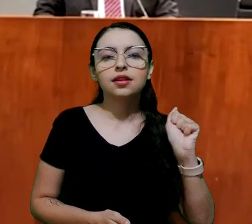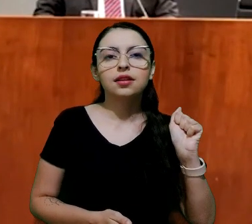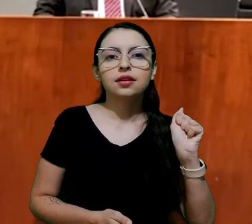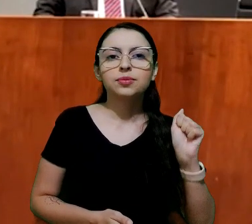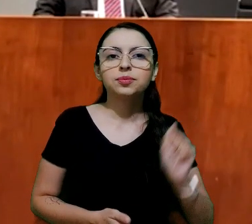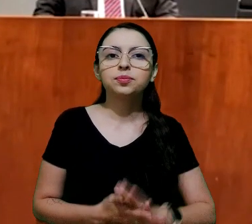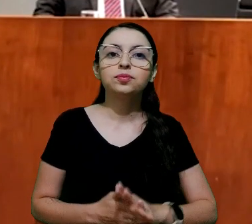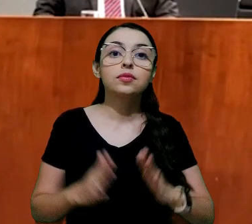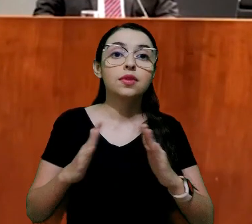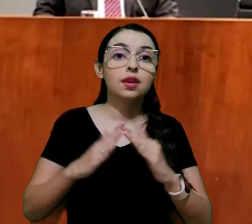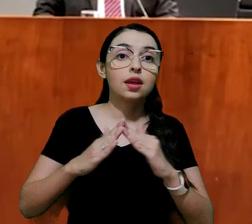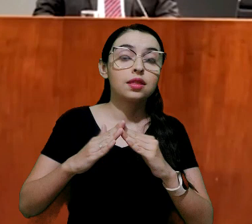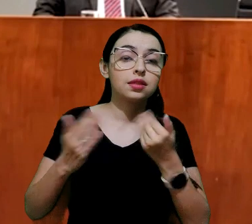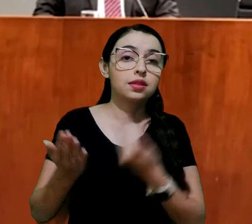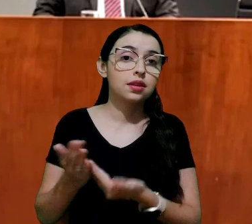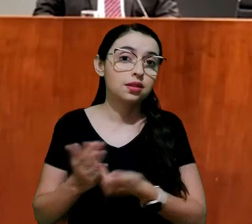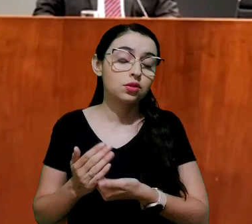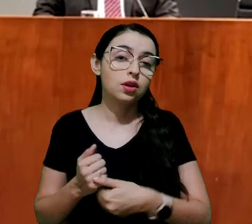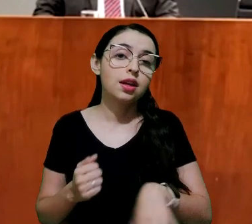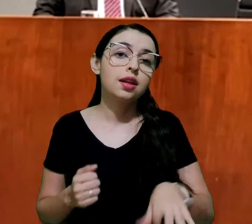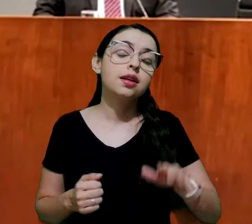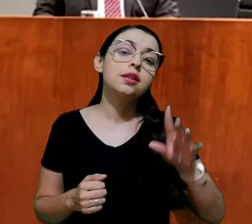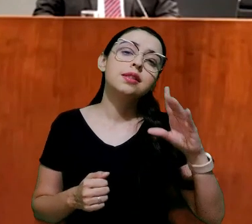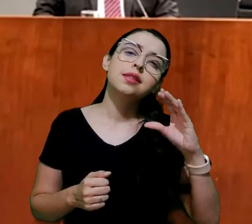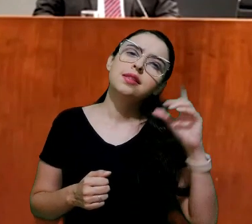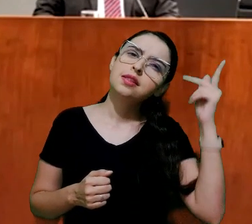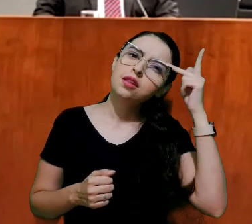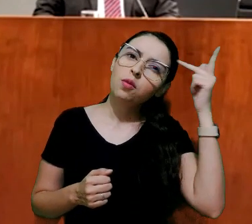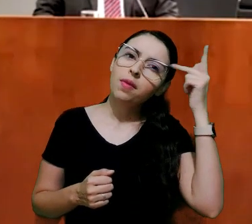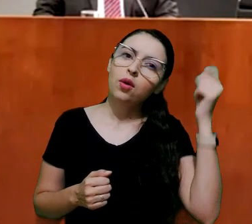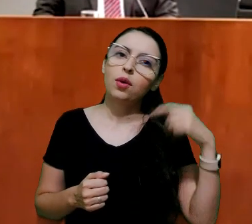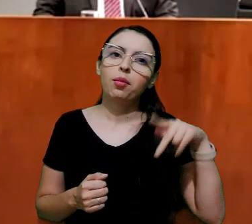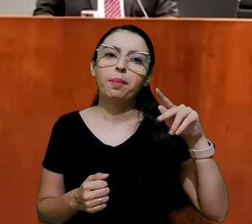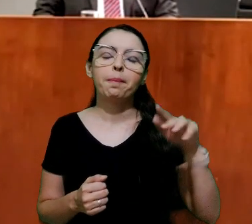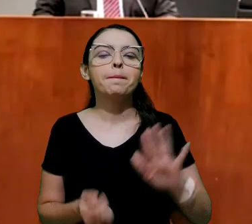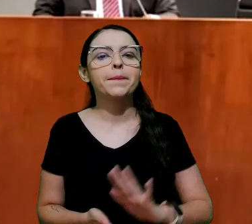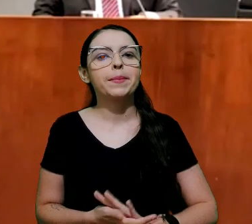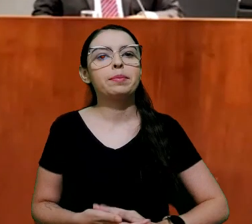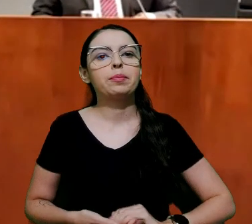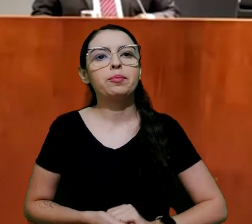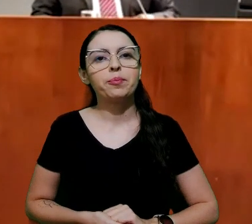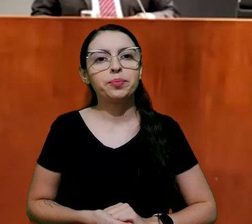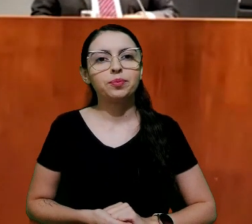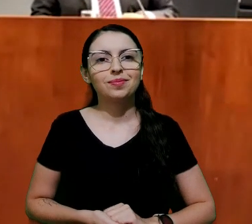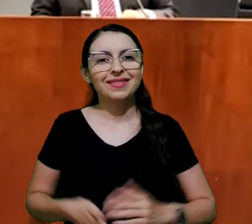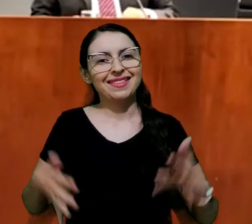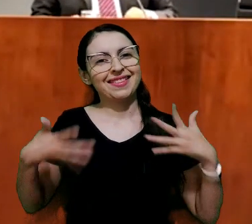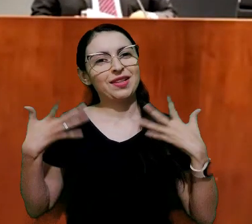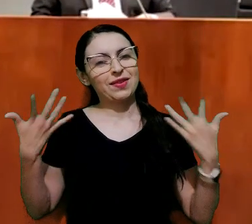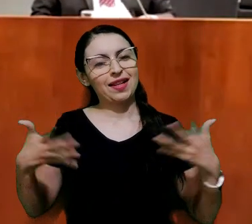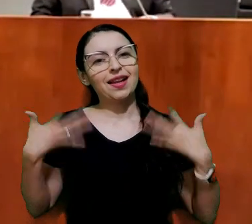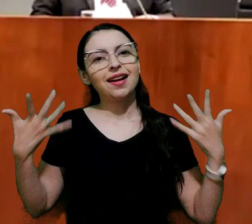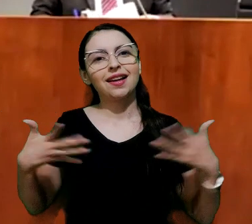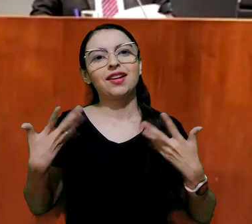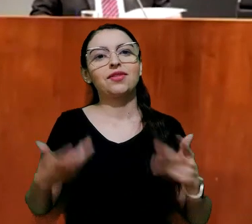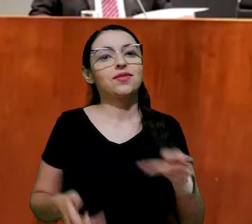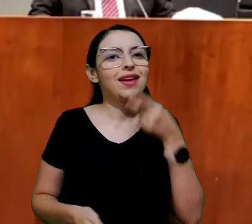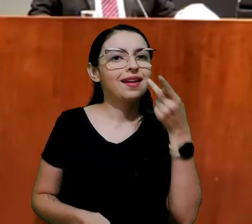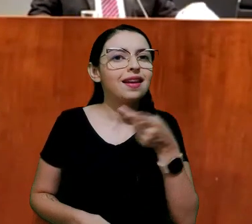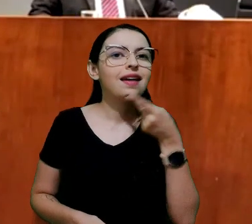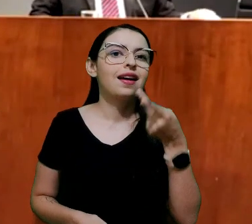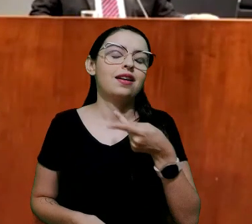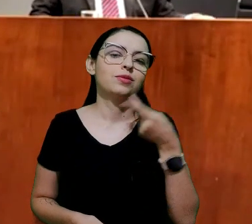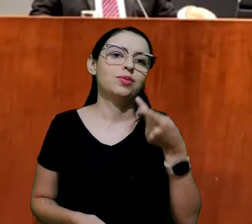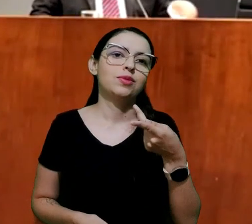da professora Maria Helena Braceiro. É uma alegria poder falarmos e gostaria